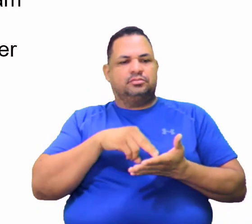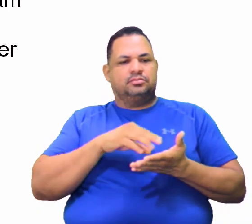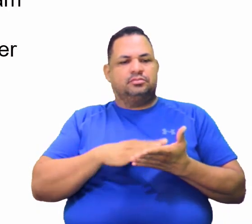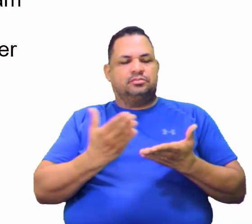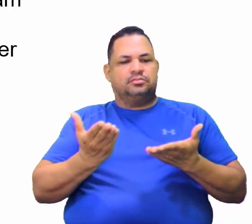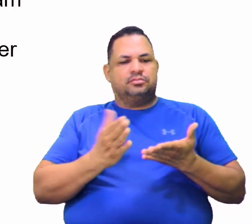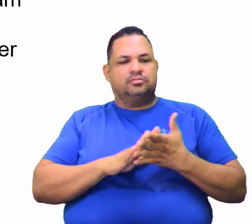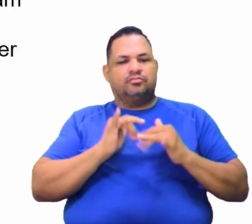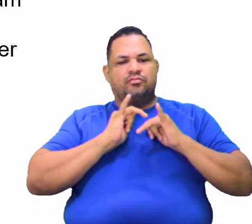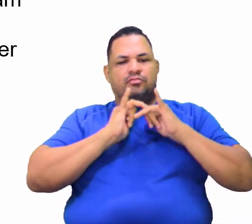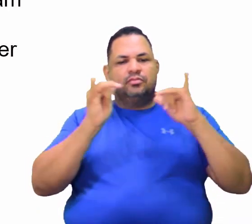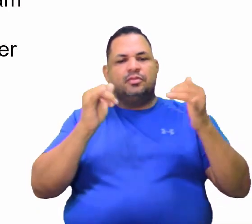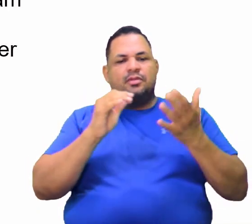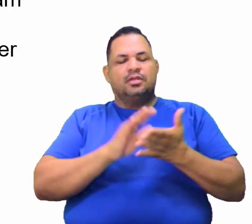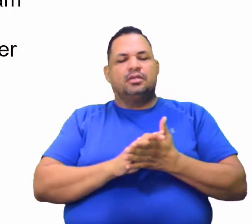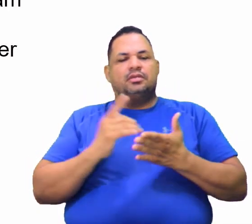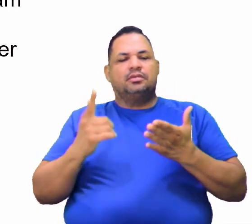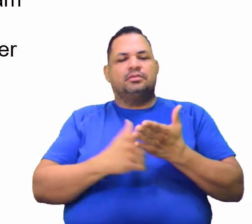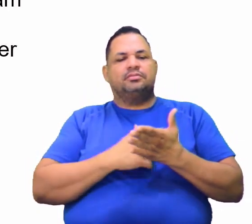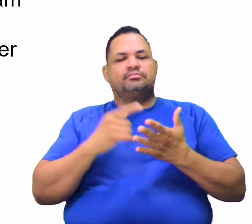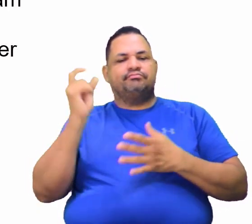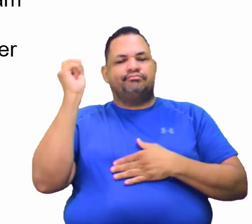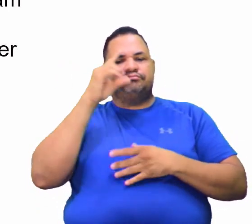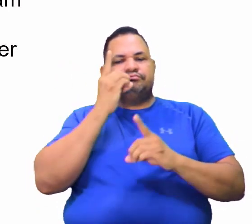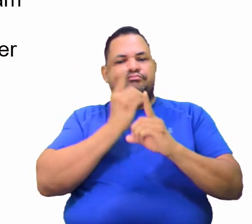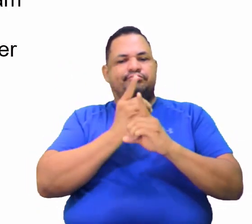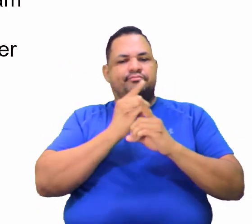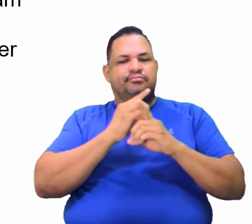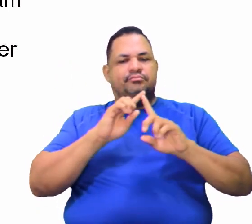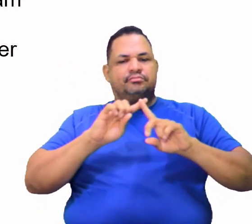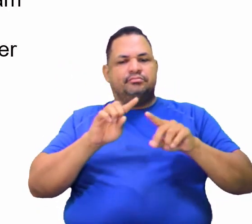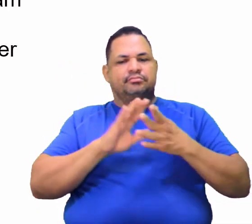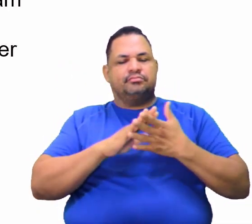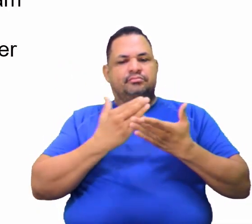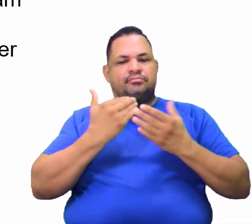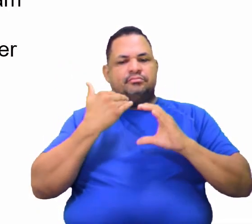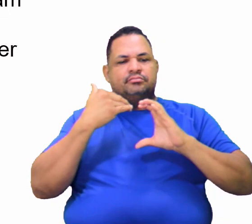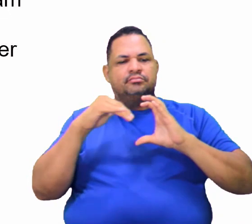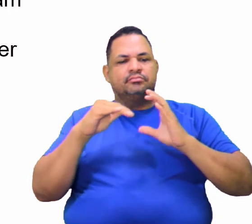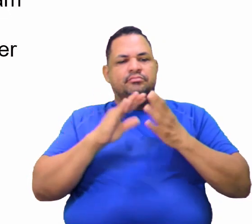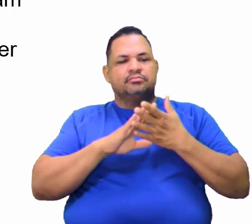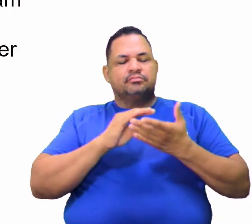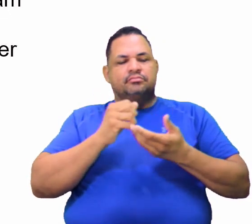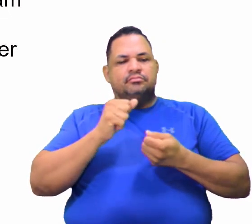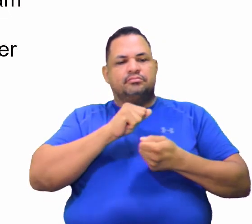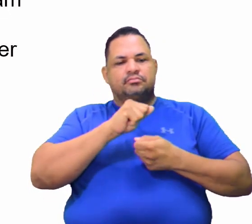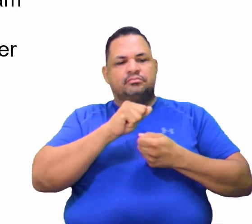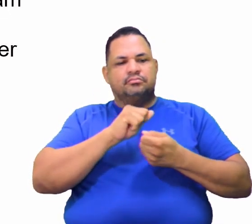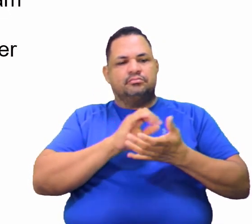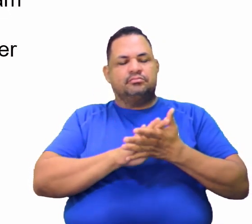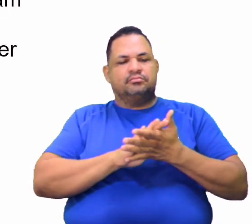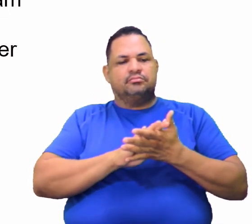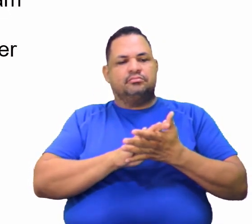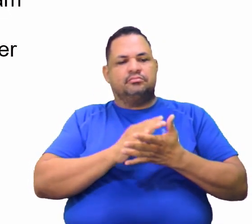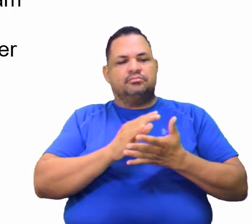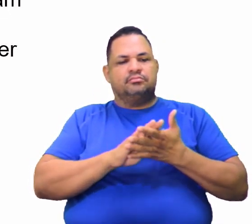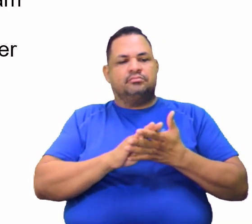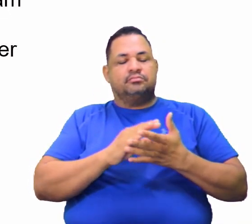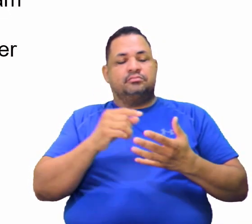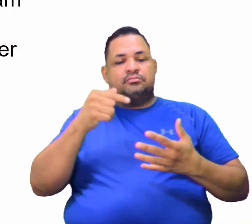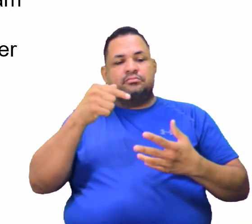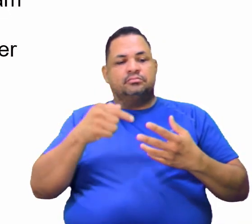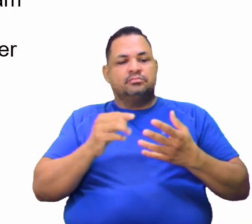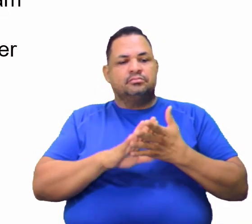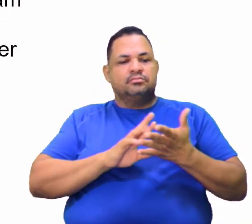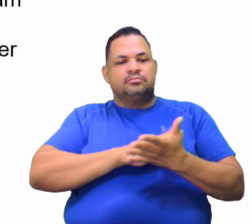te avisar sobre o livro raro, mas o enviaram para ser reformado ontem à noite. 3.